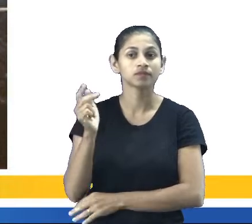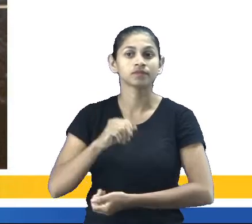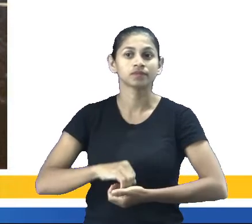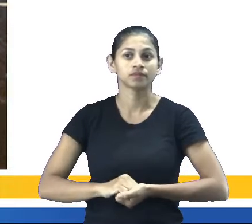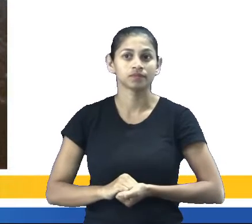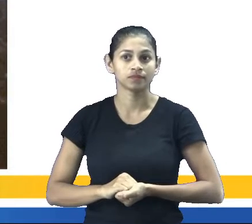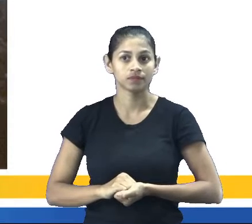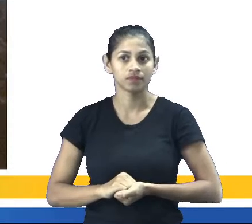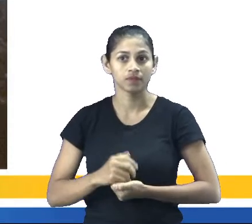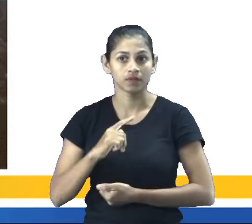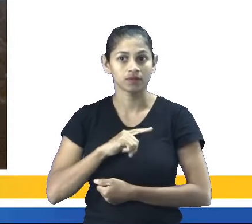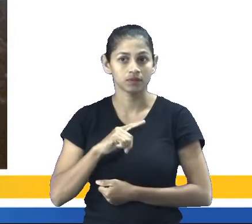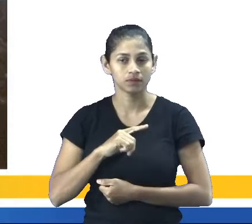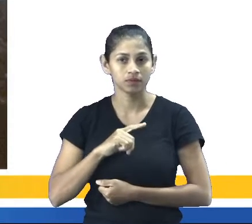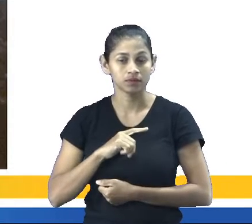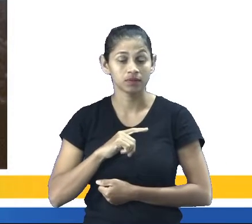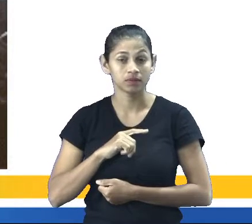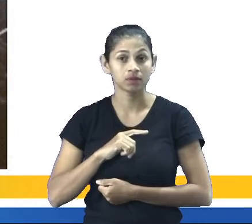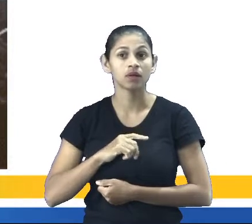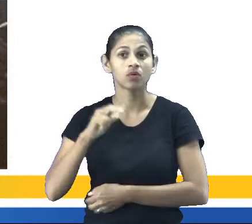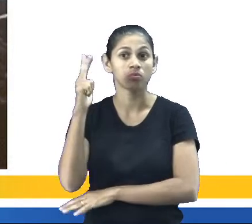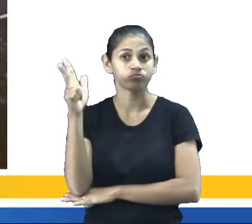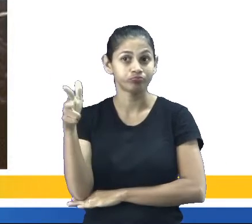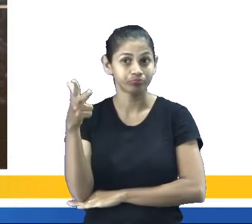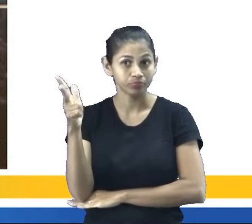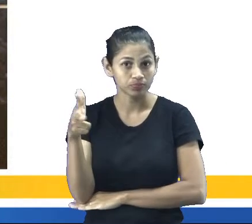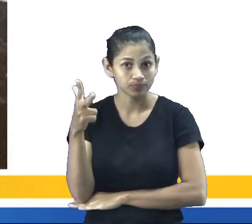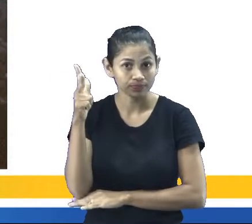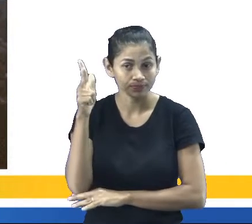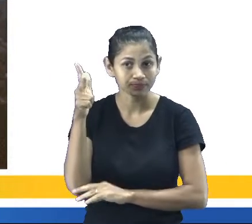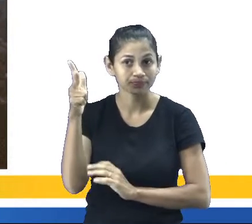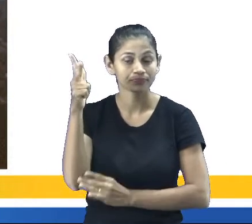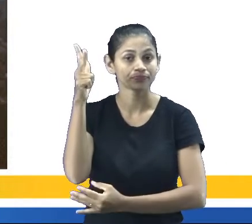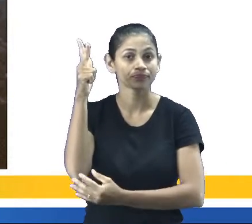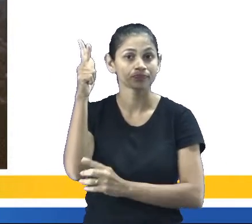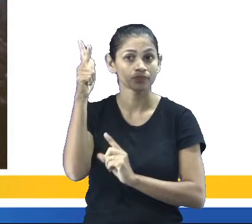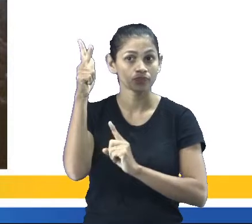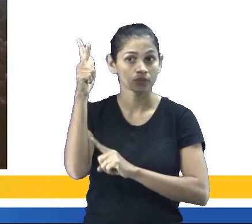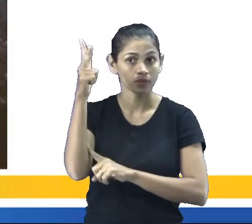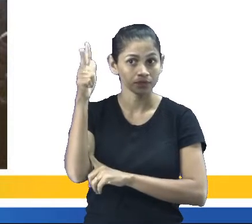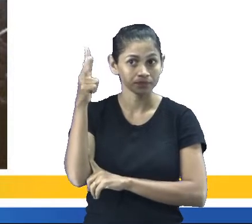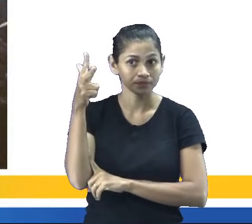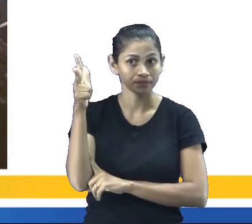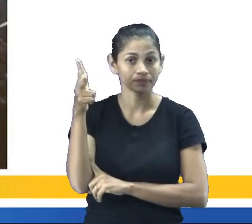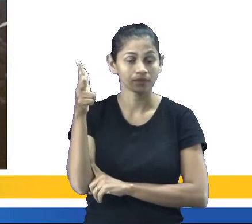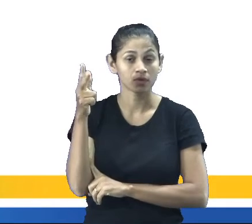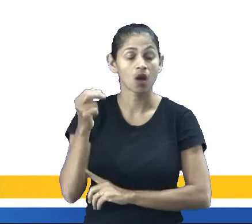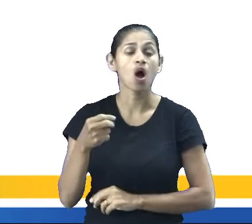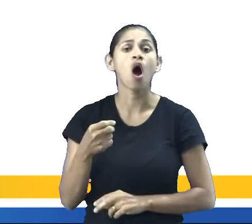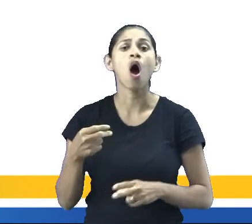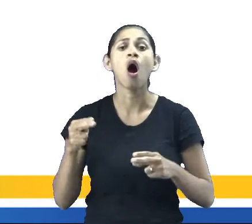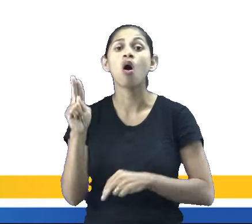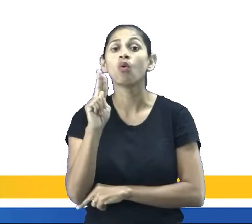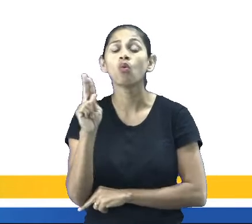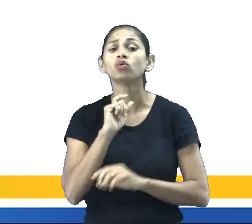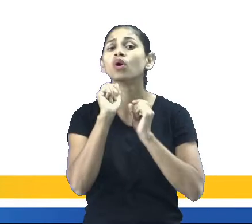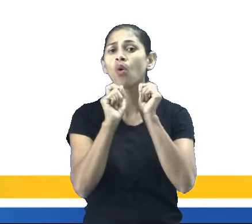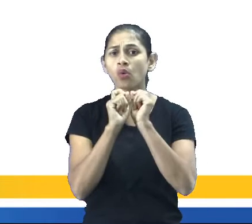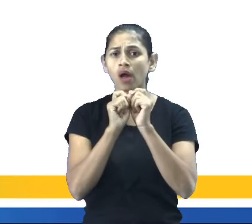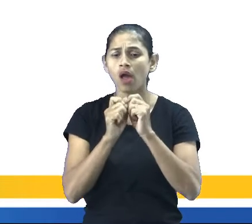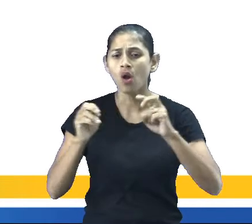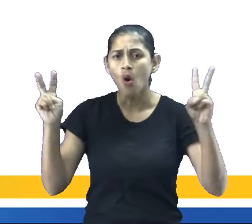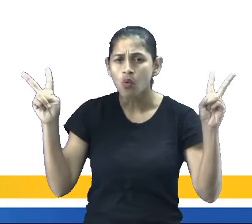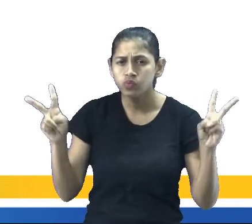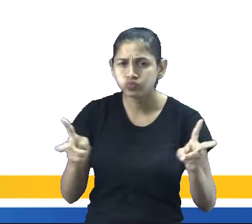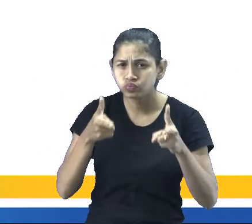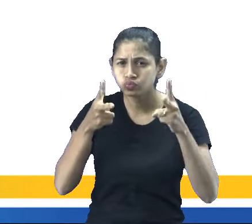tem uma usina eólica, né, que vai utilizar o que, gente? O vento. Então, a